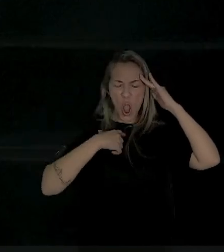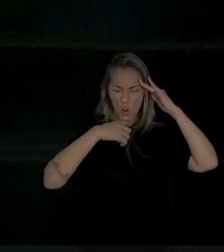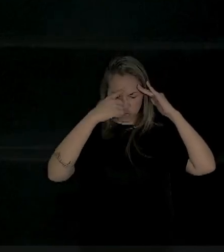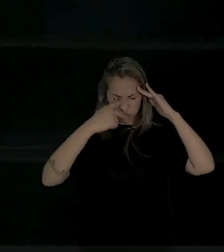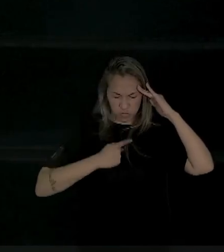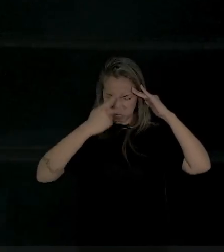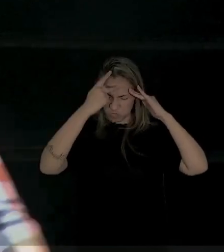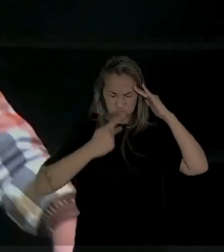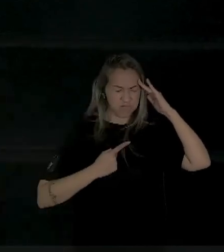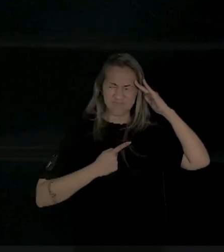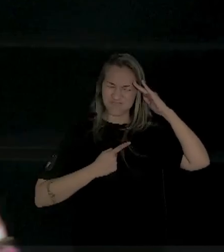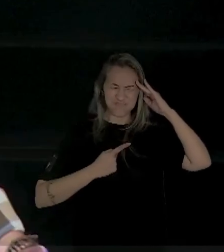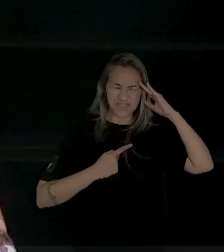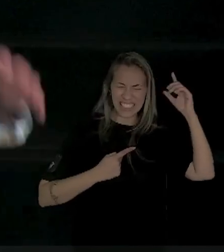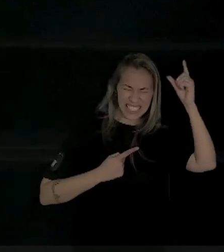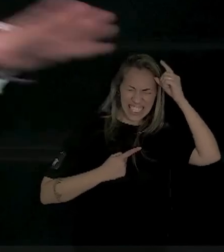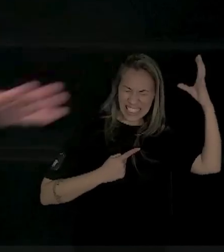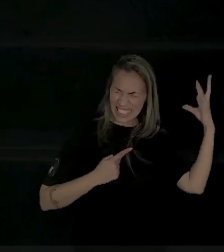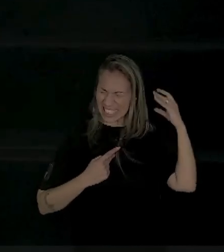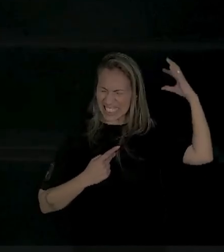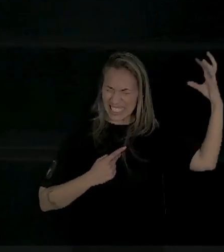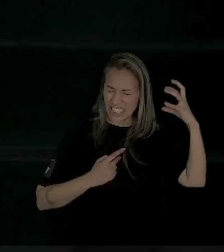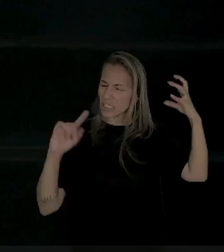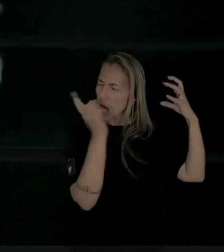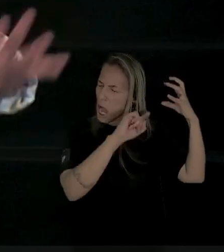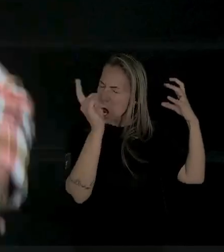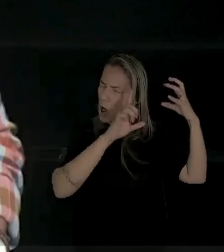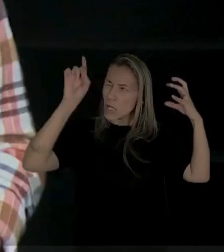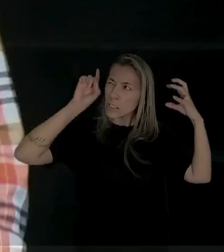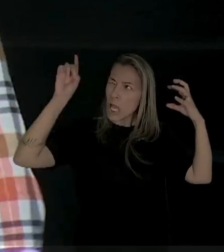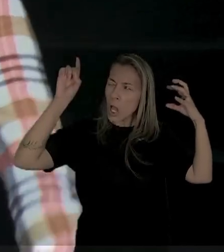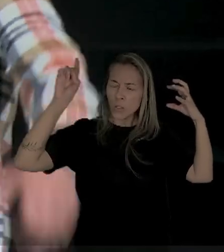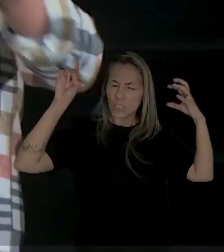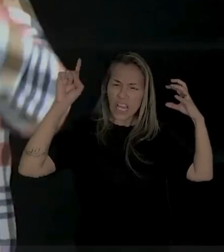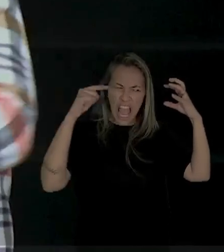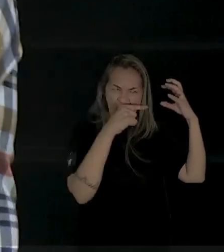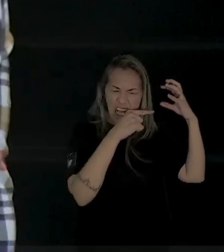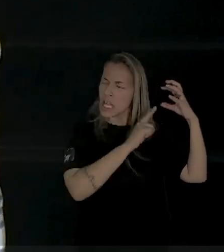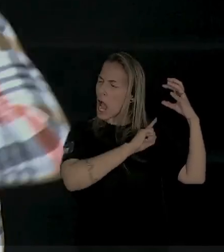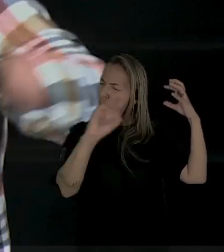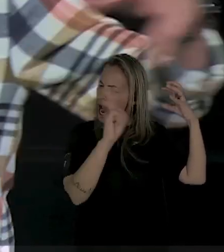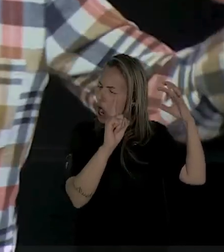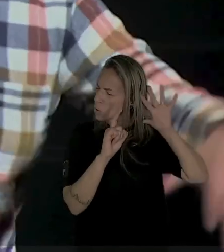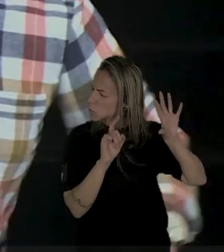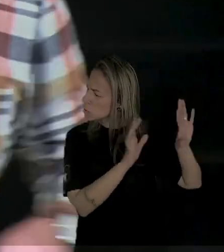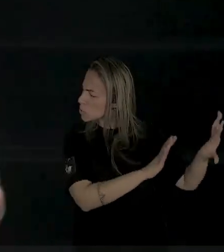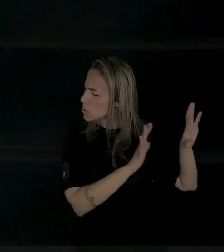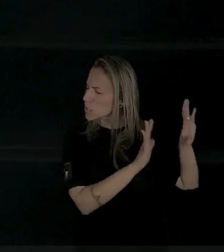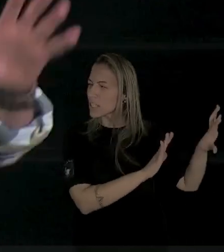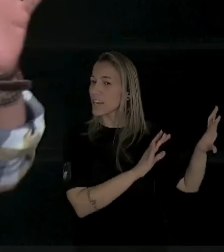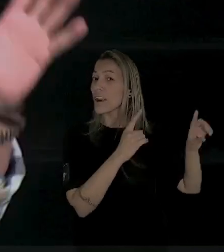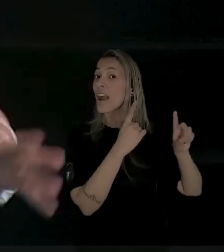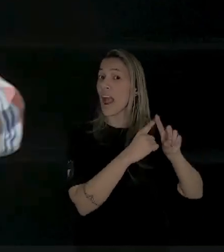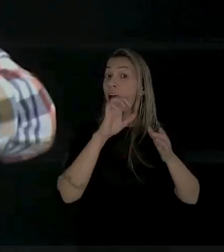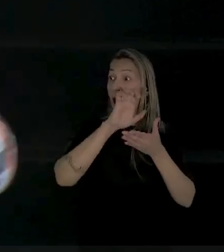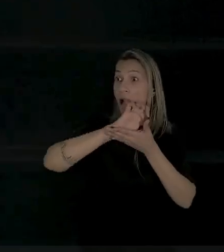Satanás soprar ventos de mentira, você tem que dizer: Deus não está nisso. Deus não está nisso. Elias foi para uma caverna porque os ventos vieram, e